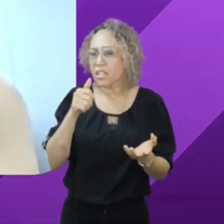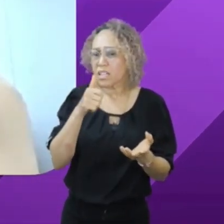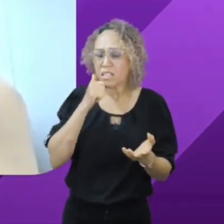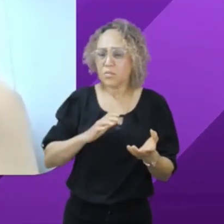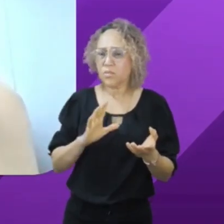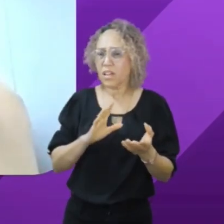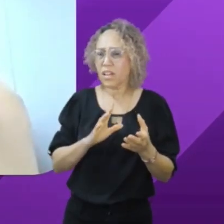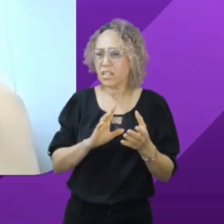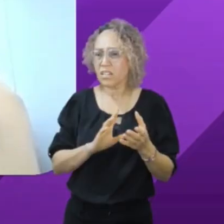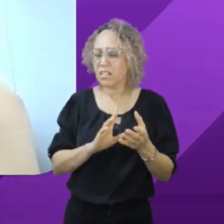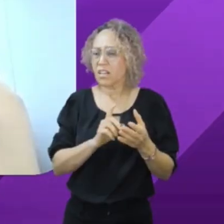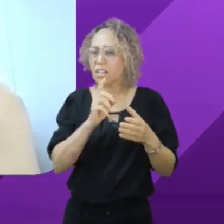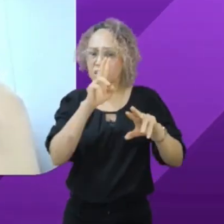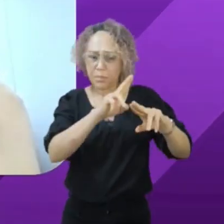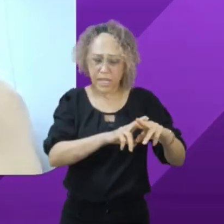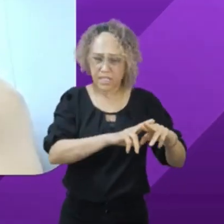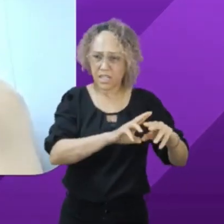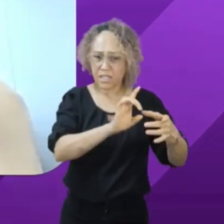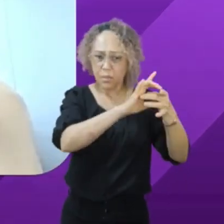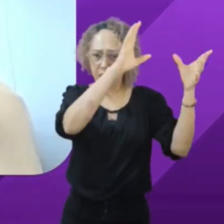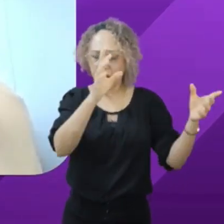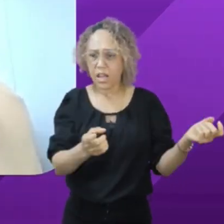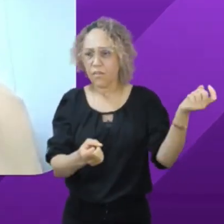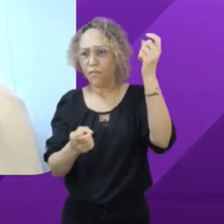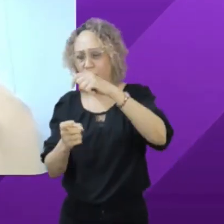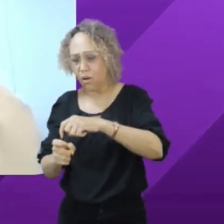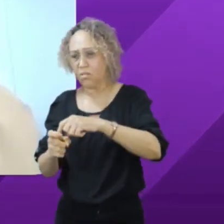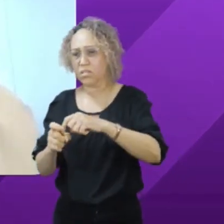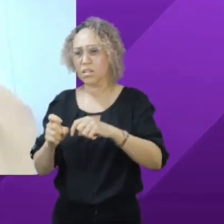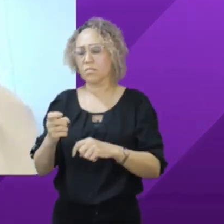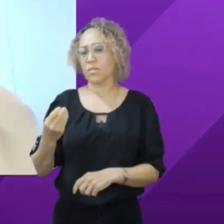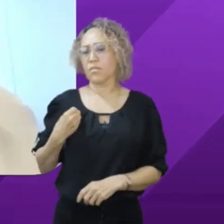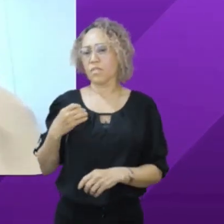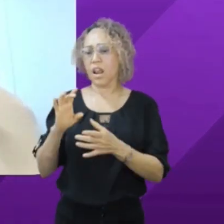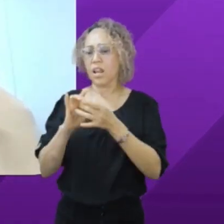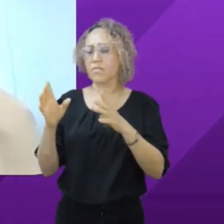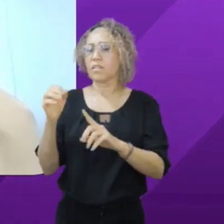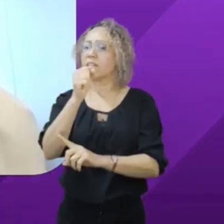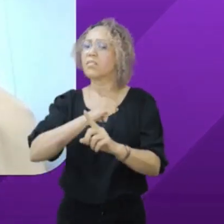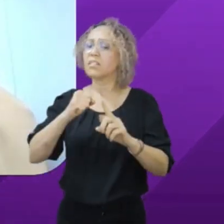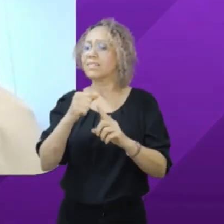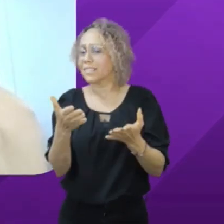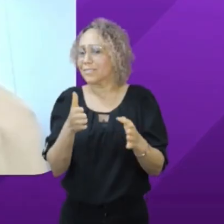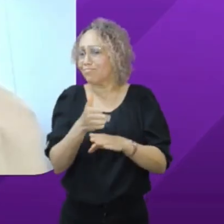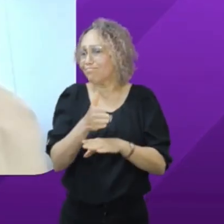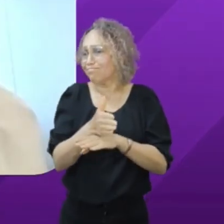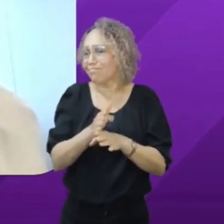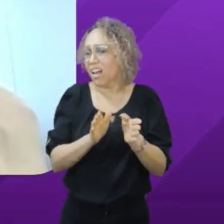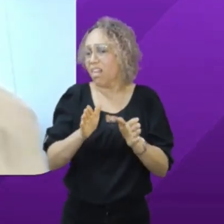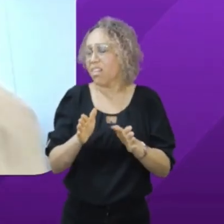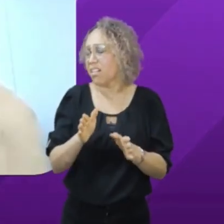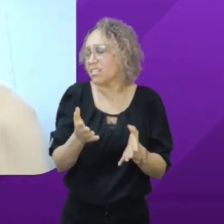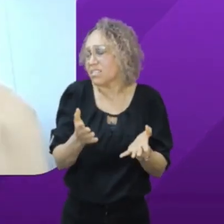ciclo penal, vários direitos já foram violados. Quando a gente fala sobre ressocialização e acesso à cidade, de que mulheres nós